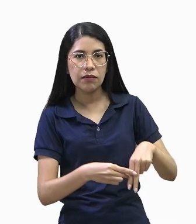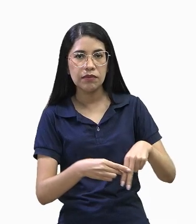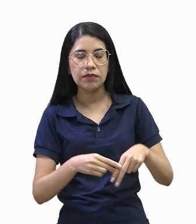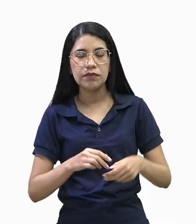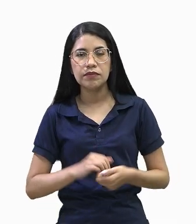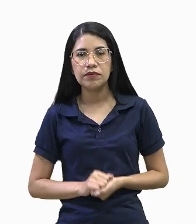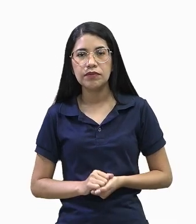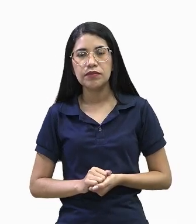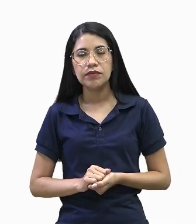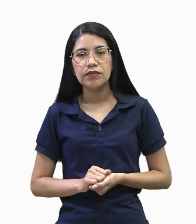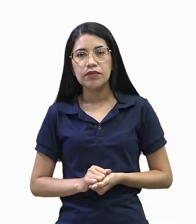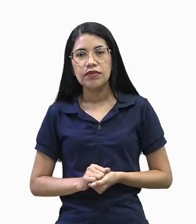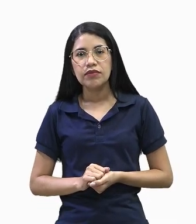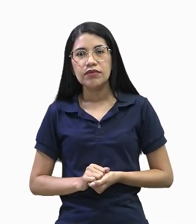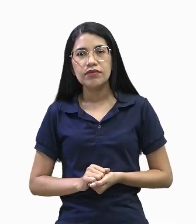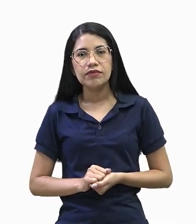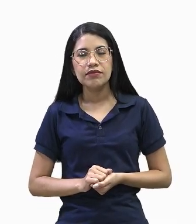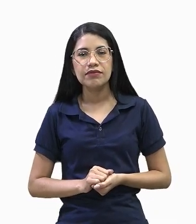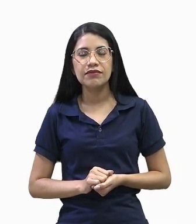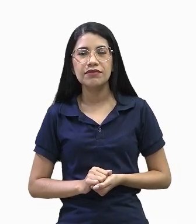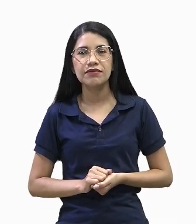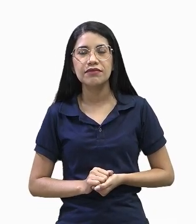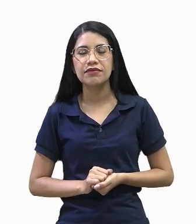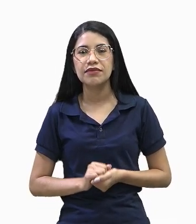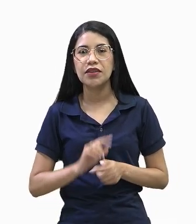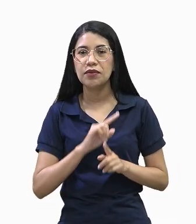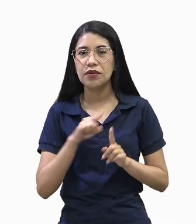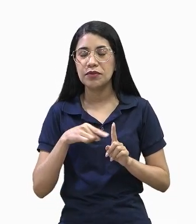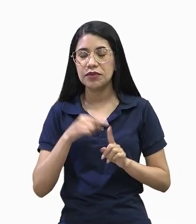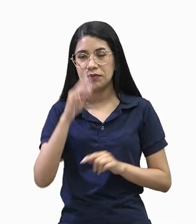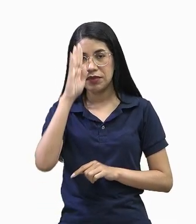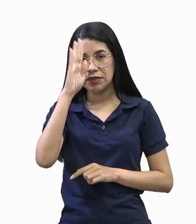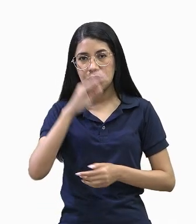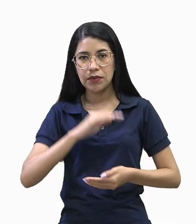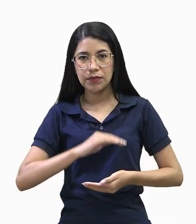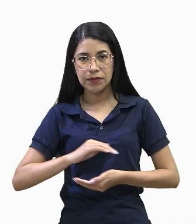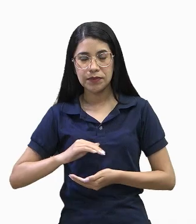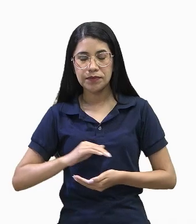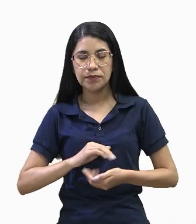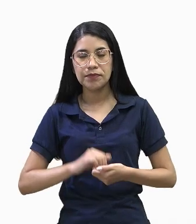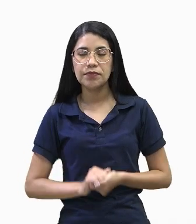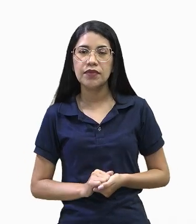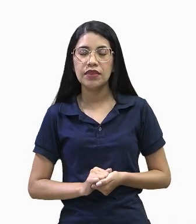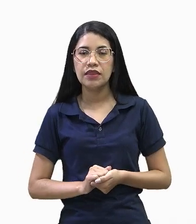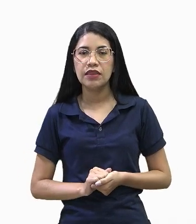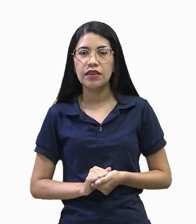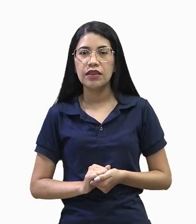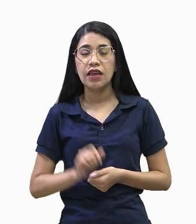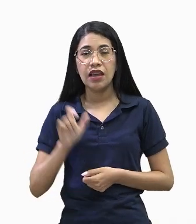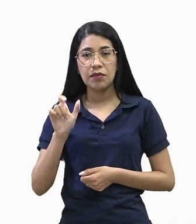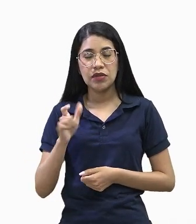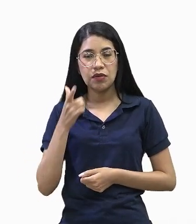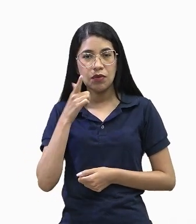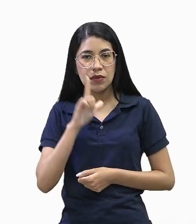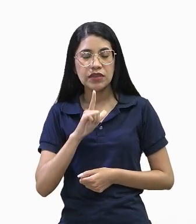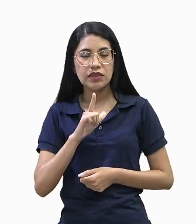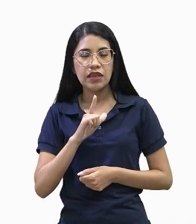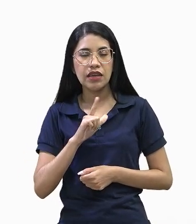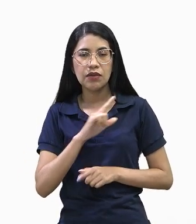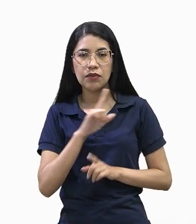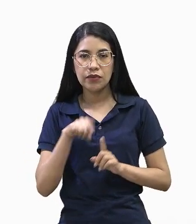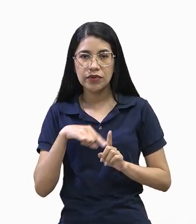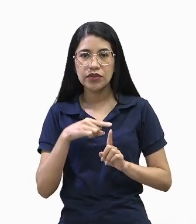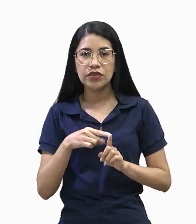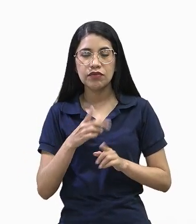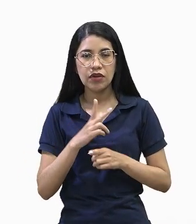recuperar a bola também. Então, esse é o objetivo principal. Quando o jogador ele consegue realizar este